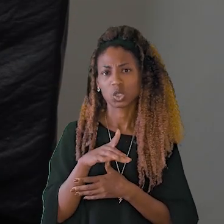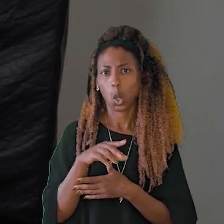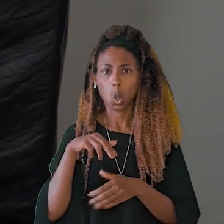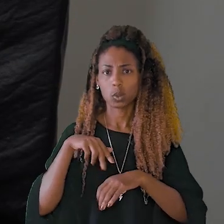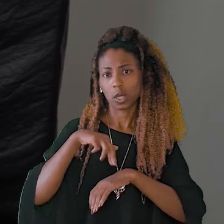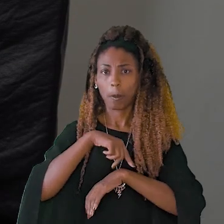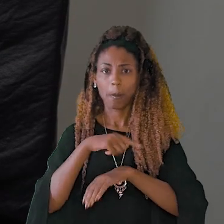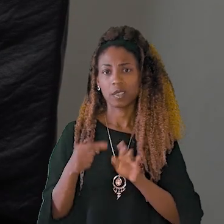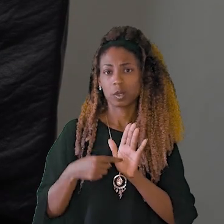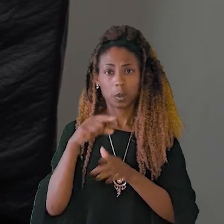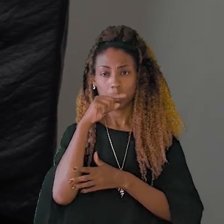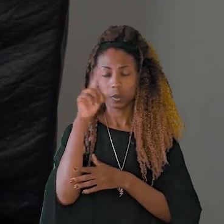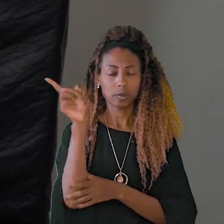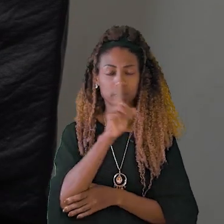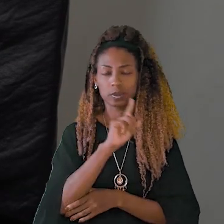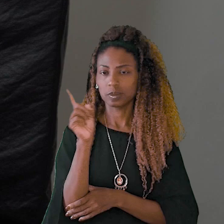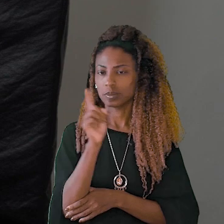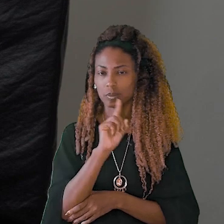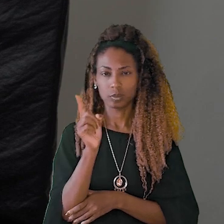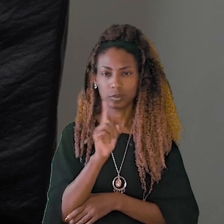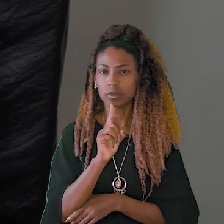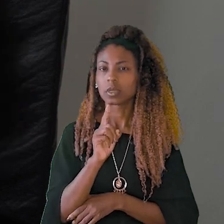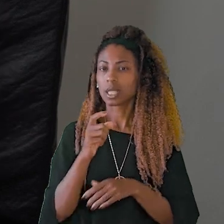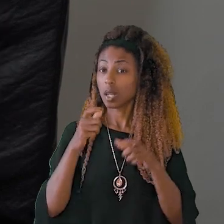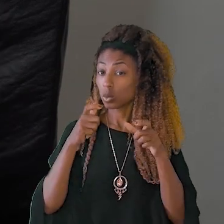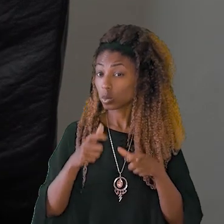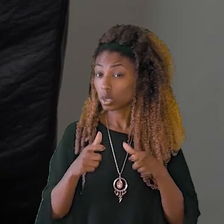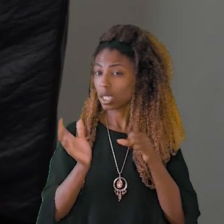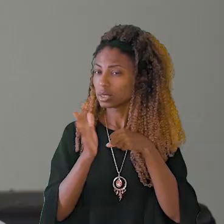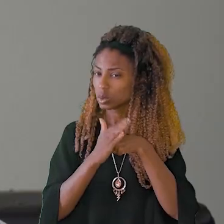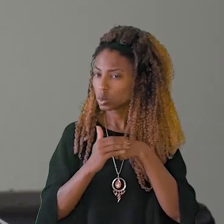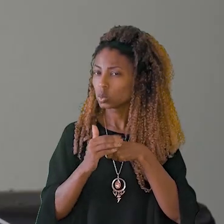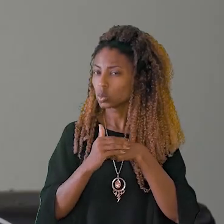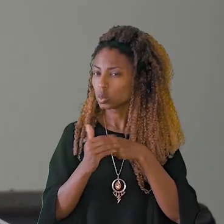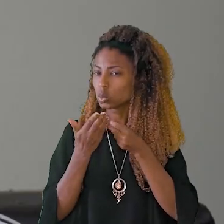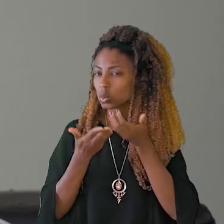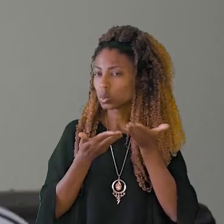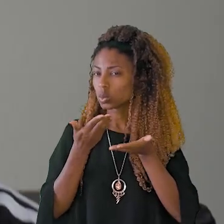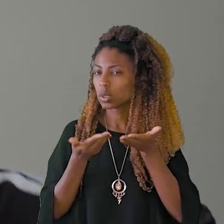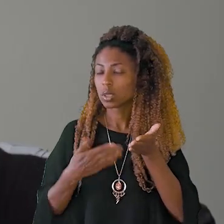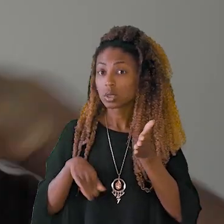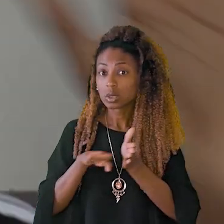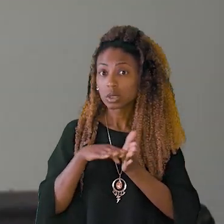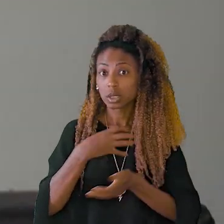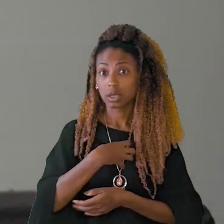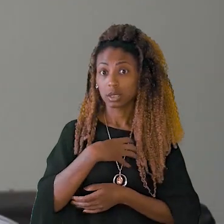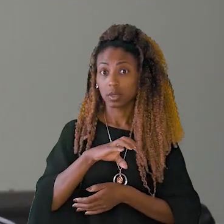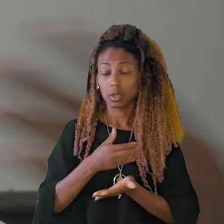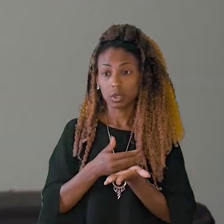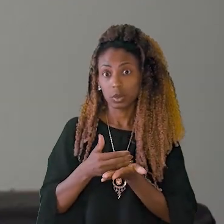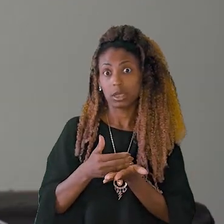não é, gente. É por isso que eu falo que a ballroom tem um lugar muito cuidadoso antes de tudo, né? Então quando chega aqui em Salvador, que as coisas começam